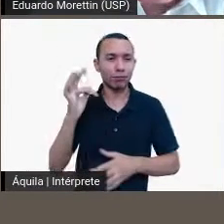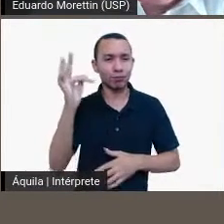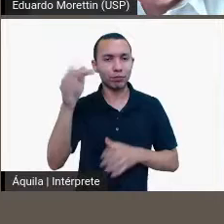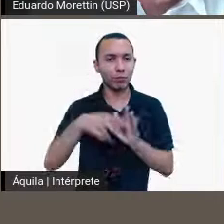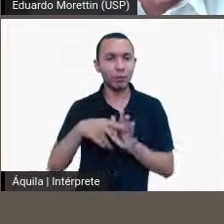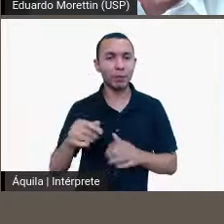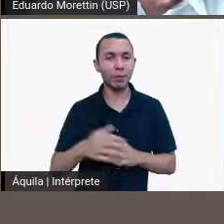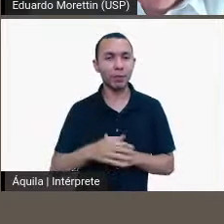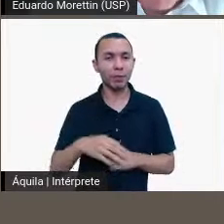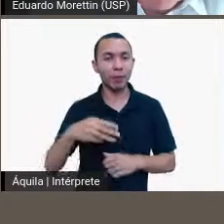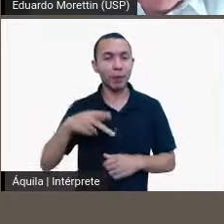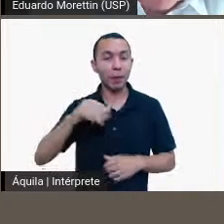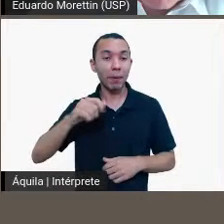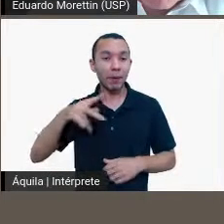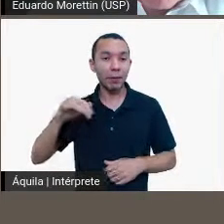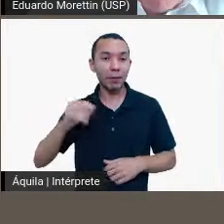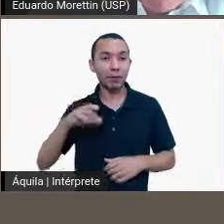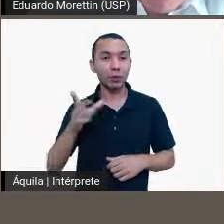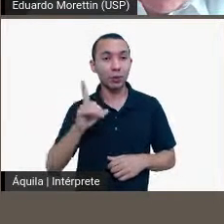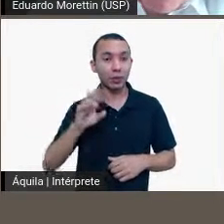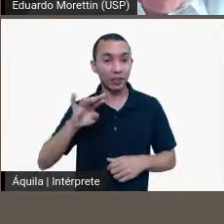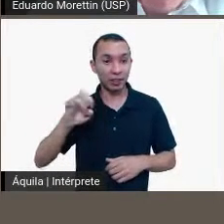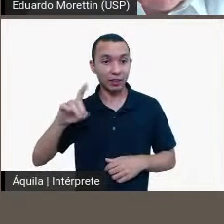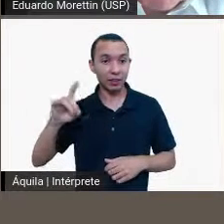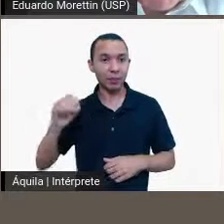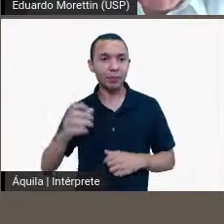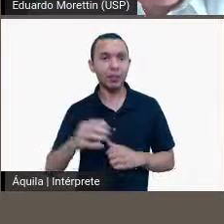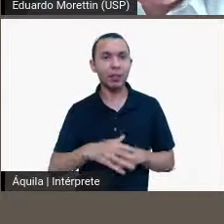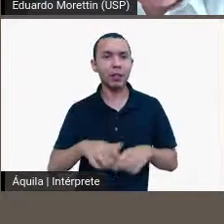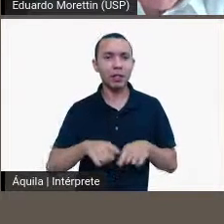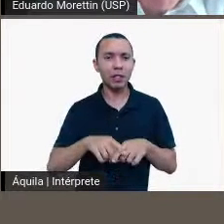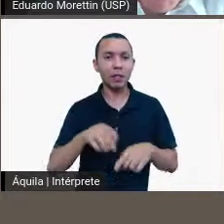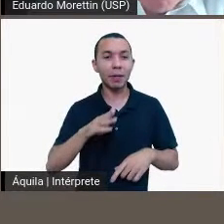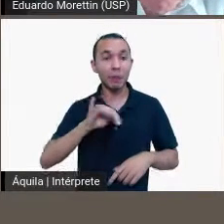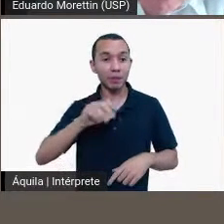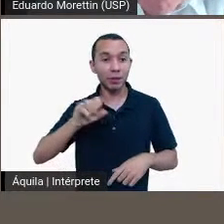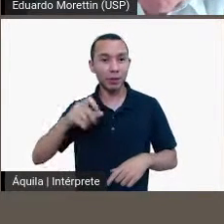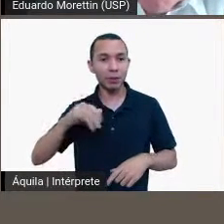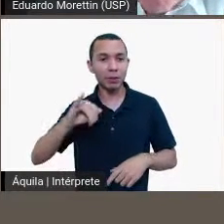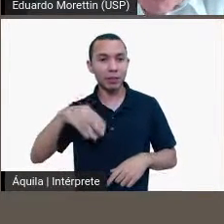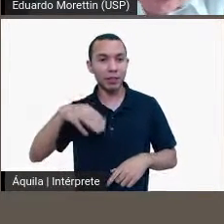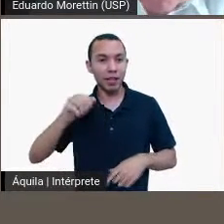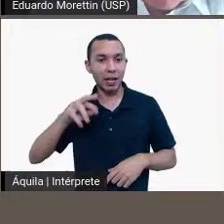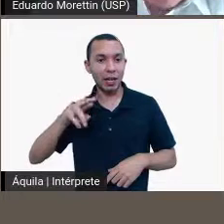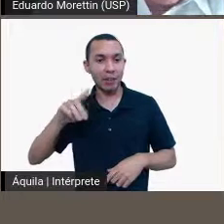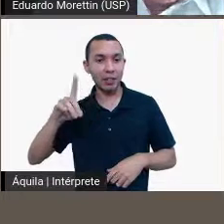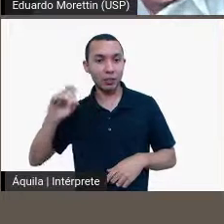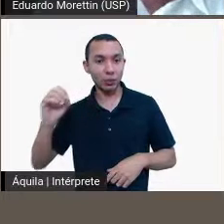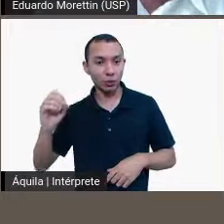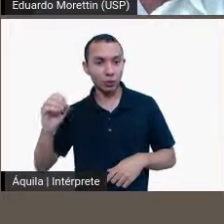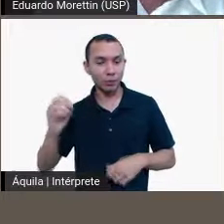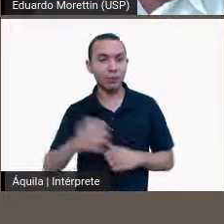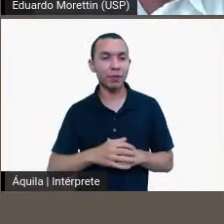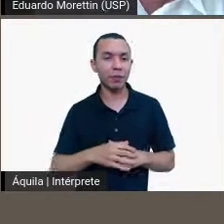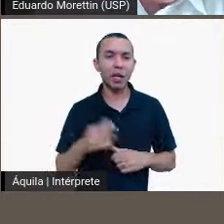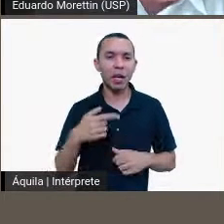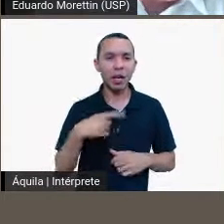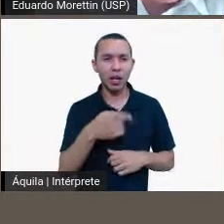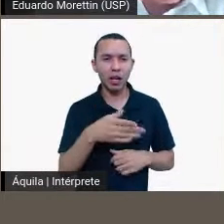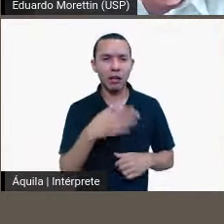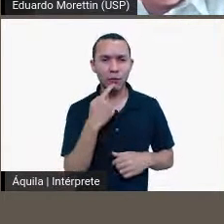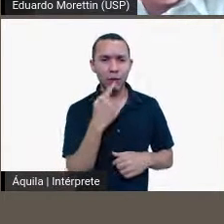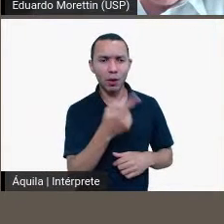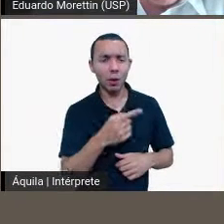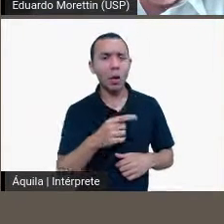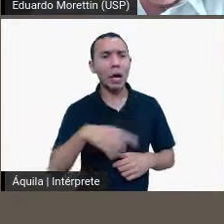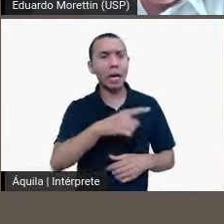Andrade, o Papa do Novo Credo, Oswaldo de Andrade, o bispo, e Armando Pamplona, o apóstolo, foram arrostar o perigo de